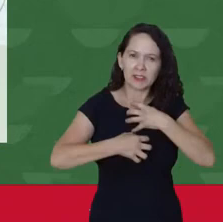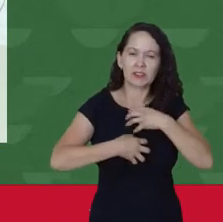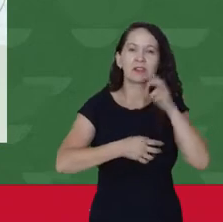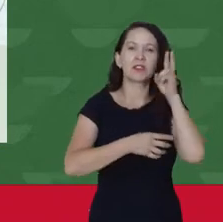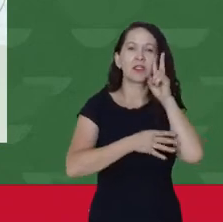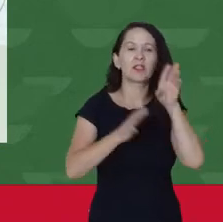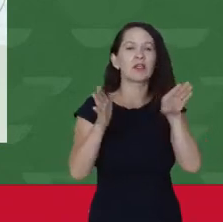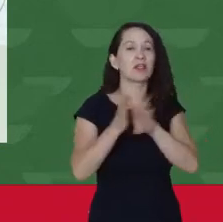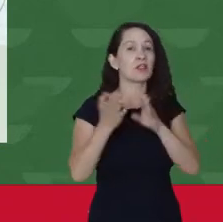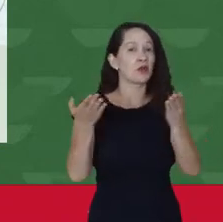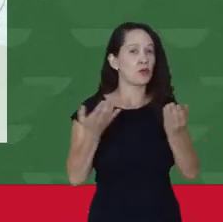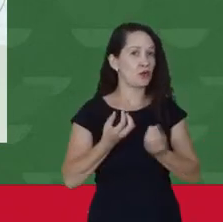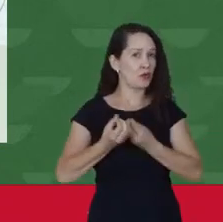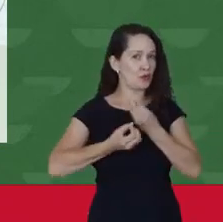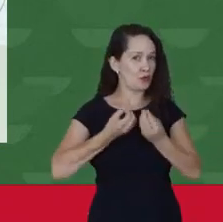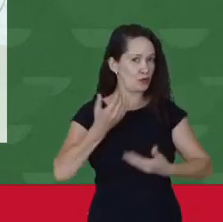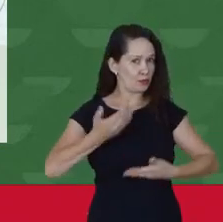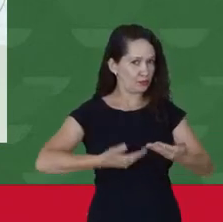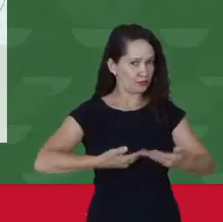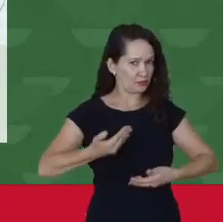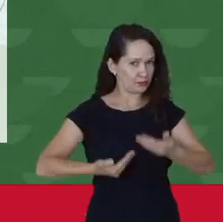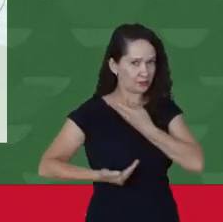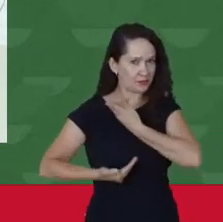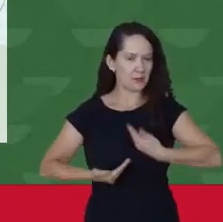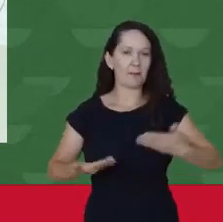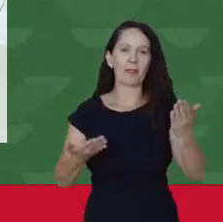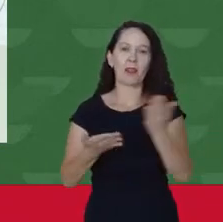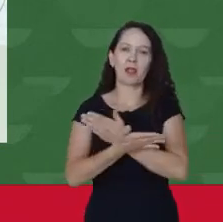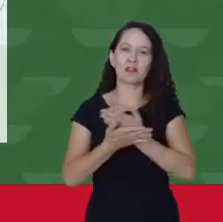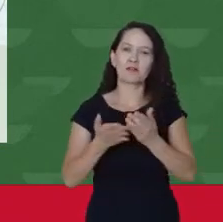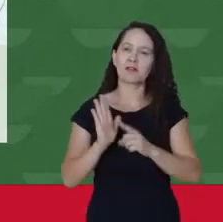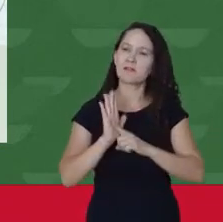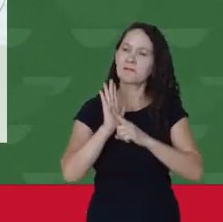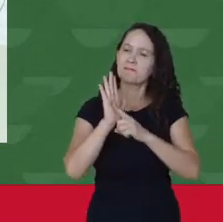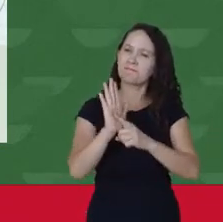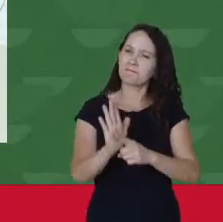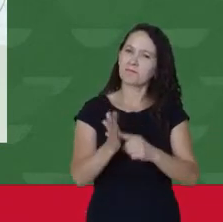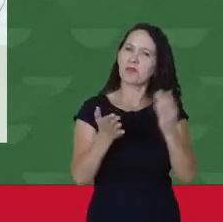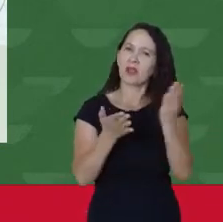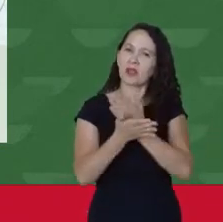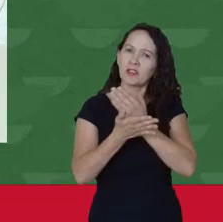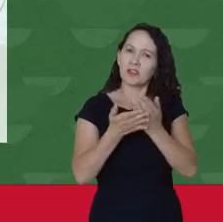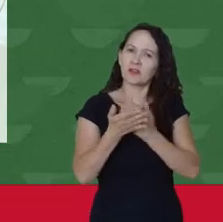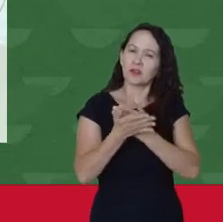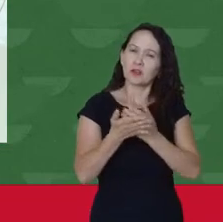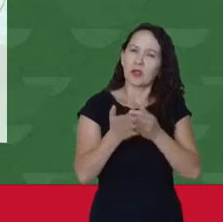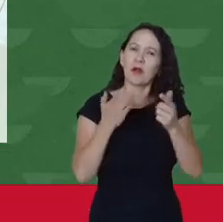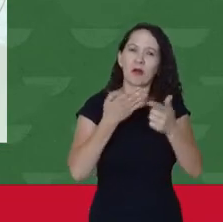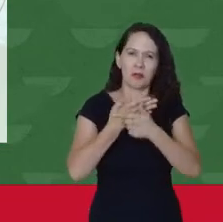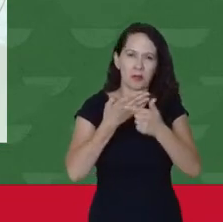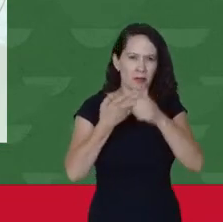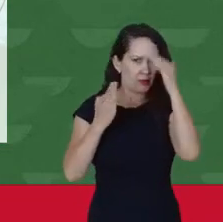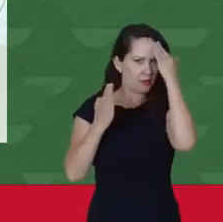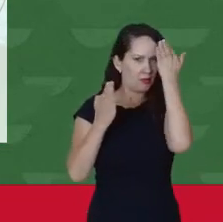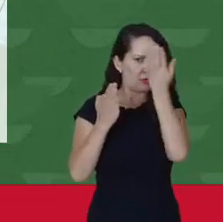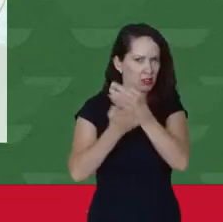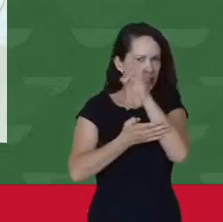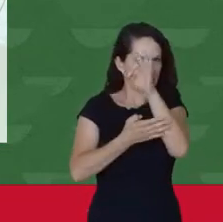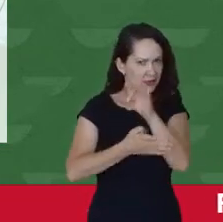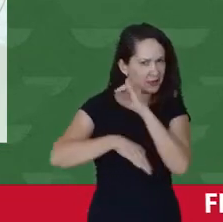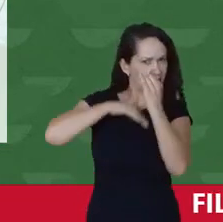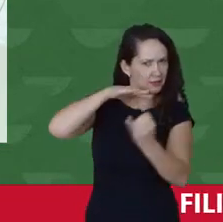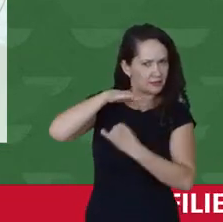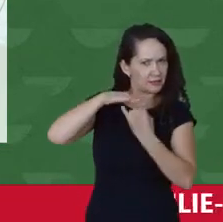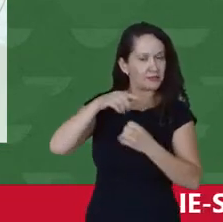recordo até hoje o quanto que servidores muitas vezes se expõem, muitas vezes cumprem o seu papel institucional,